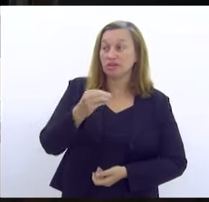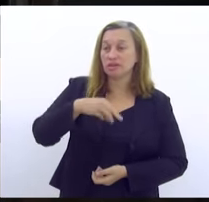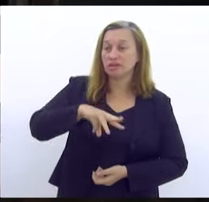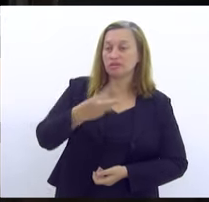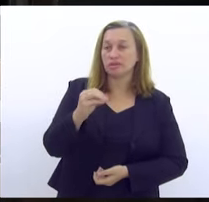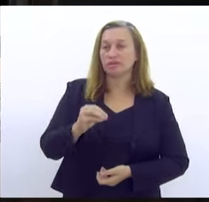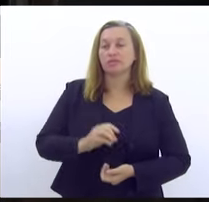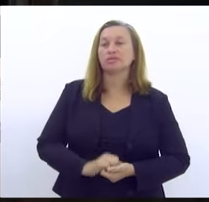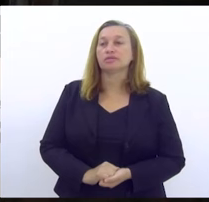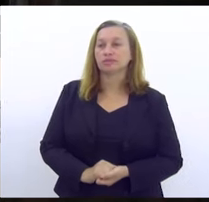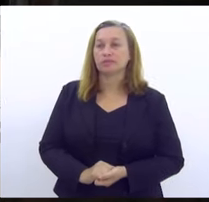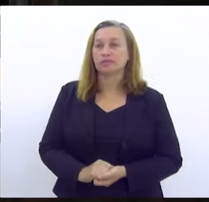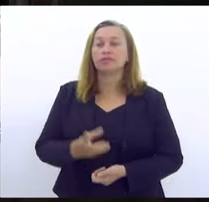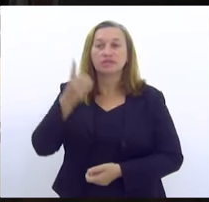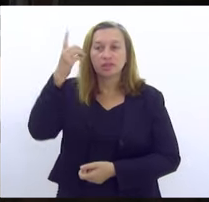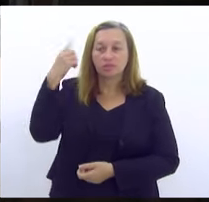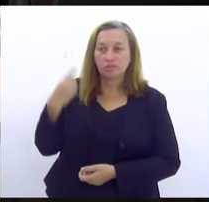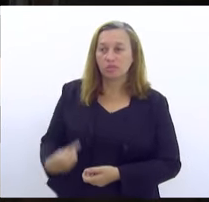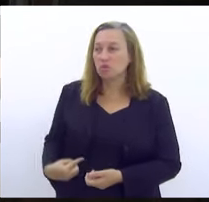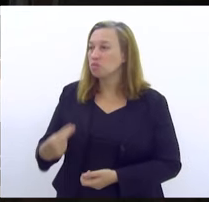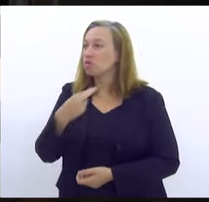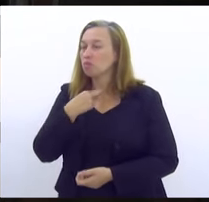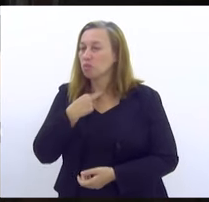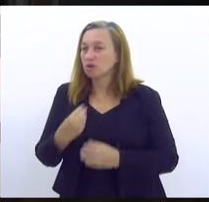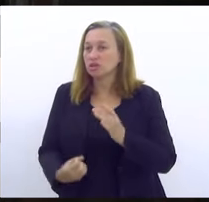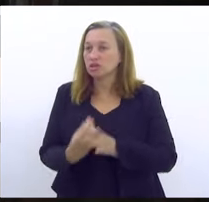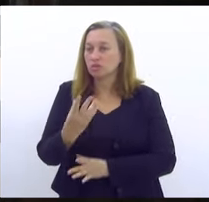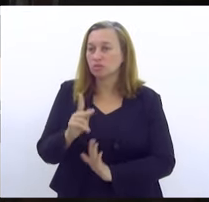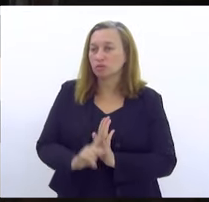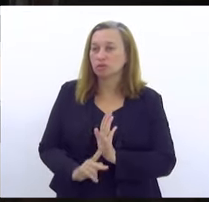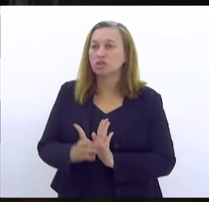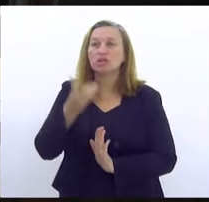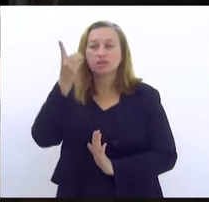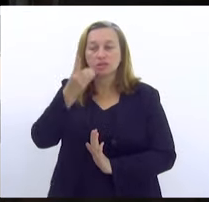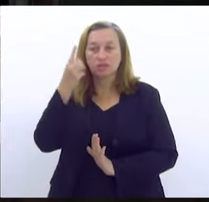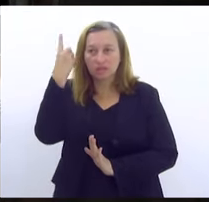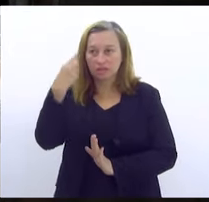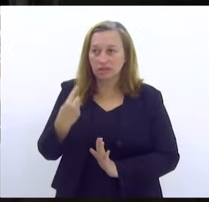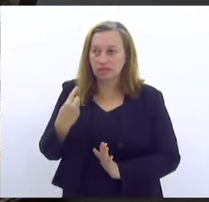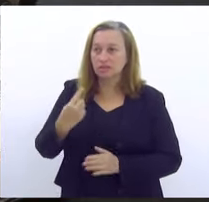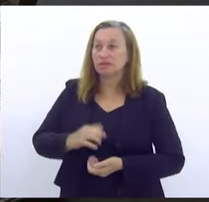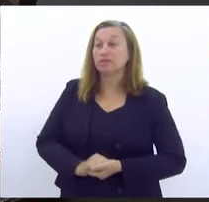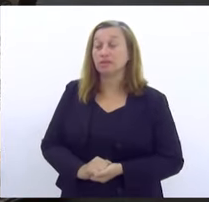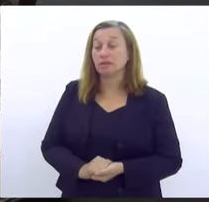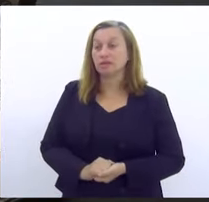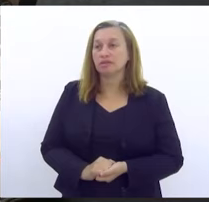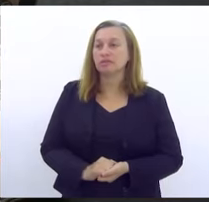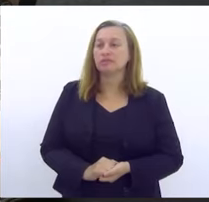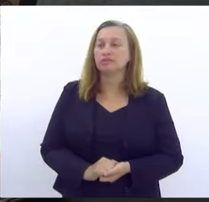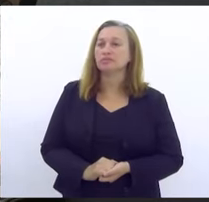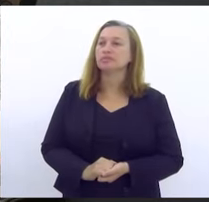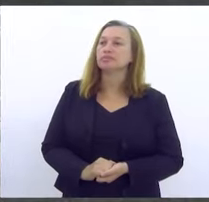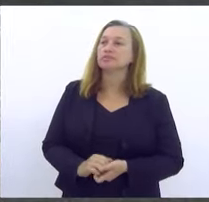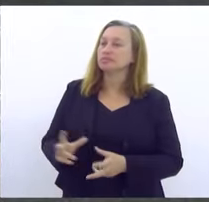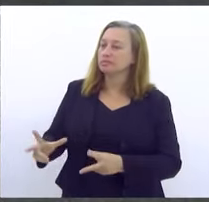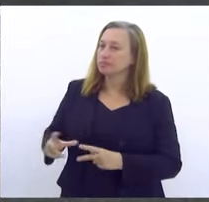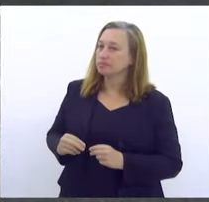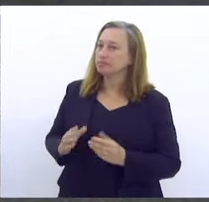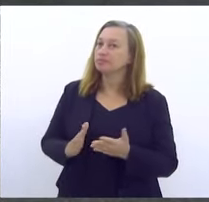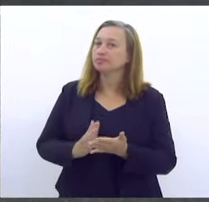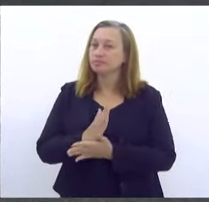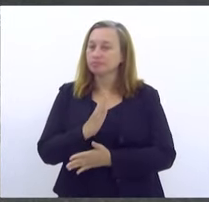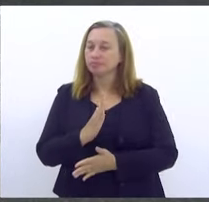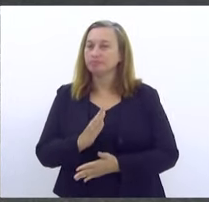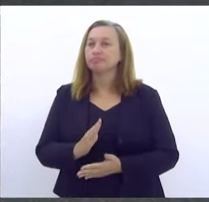Deputada Dani Balbi, não pode, que é autora. Deputada Dani Monteiro. É, no mérito, favorável